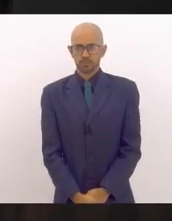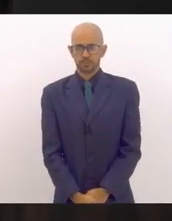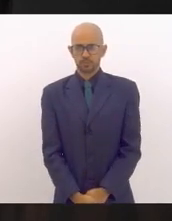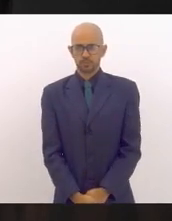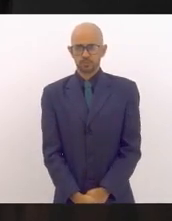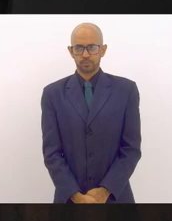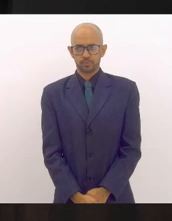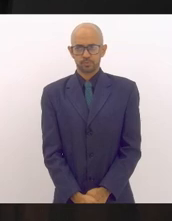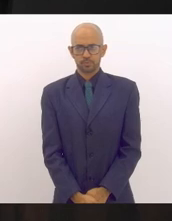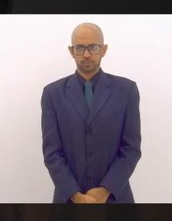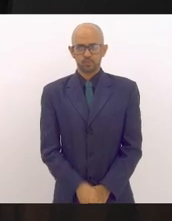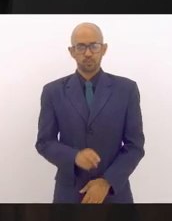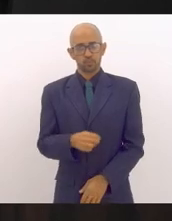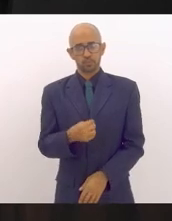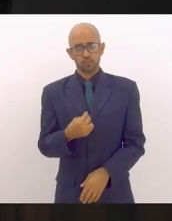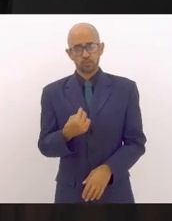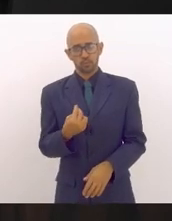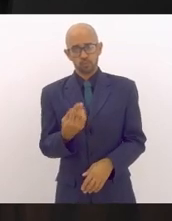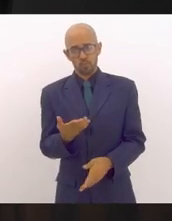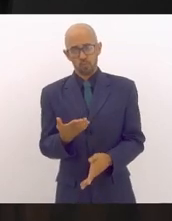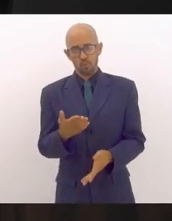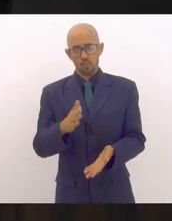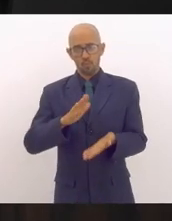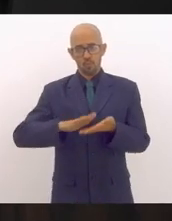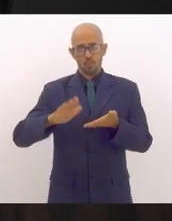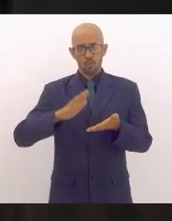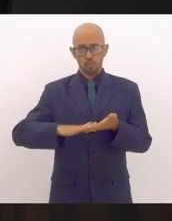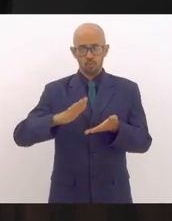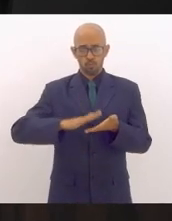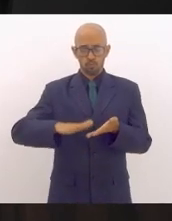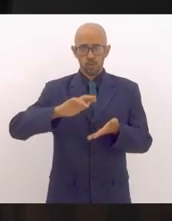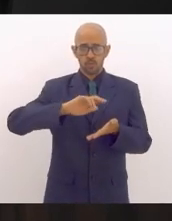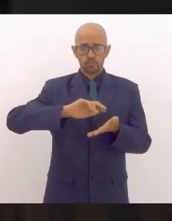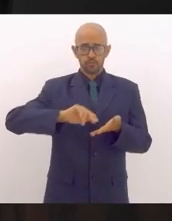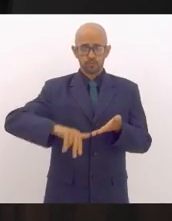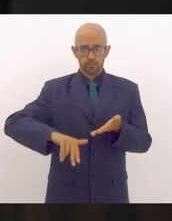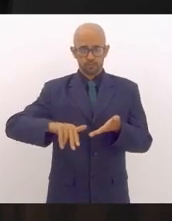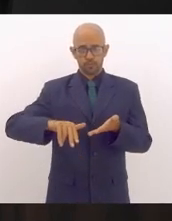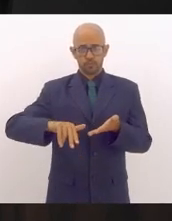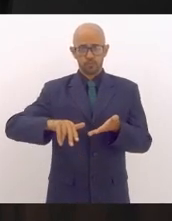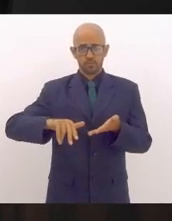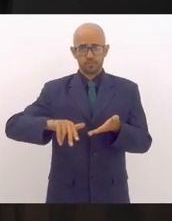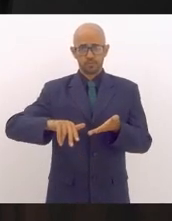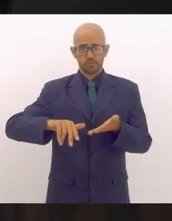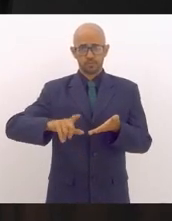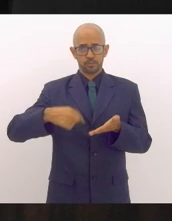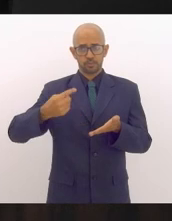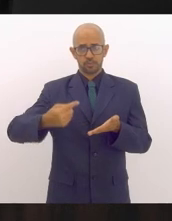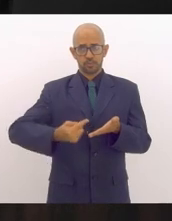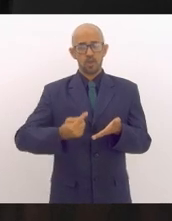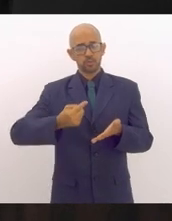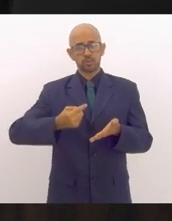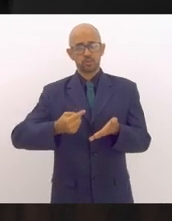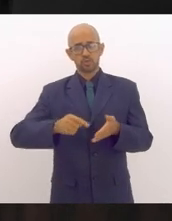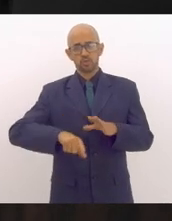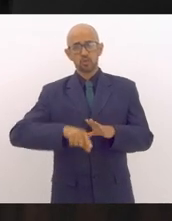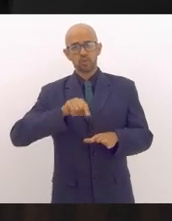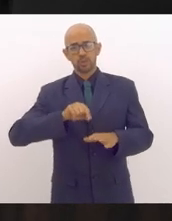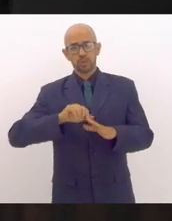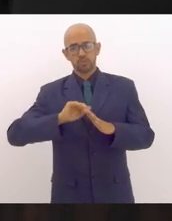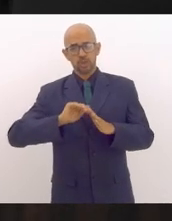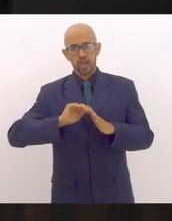ou despesas de outra natureza, nós preferimos retirar de pautas,